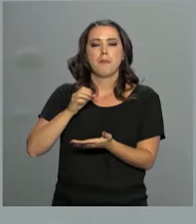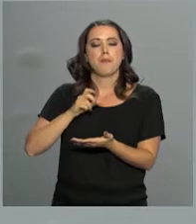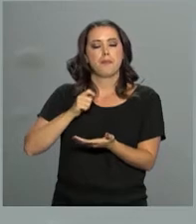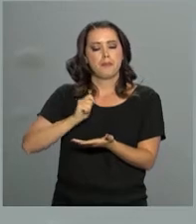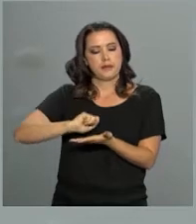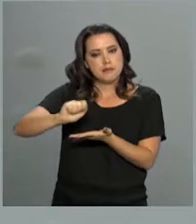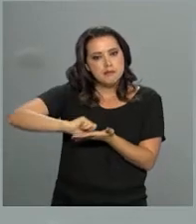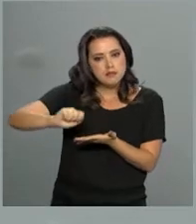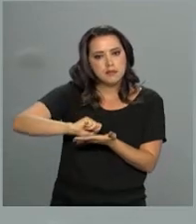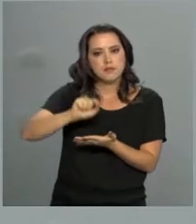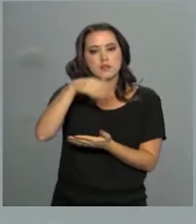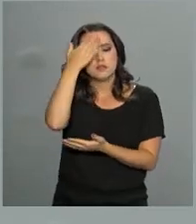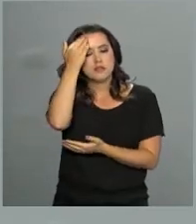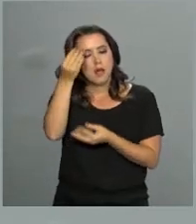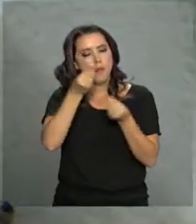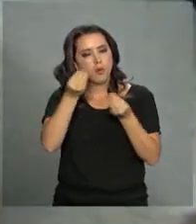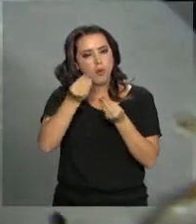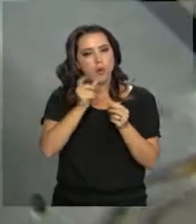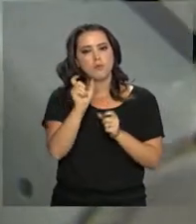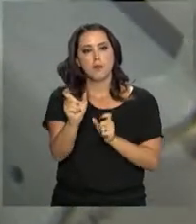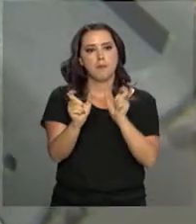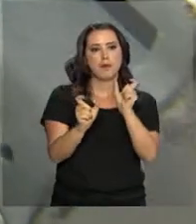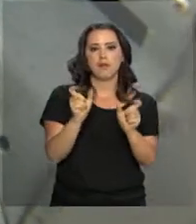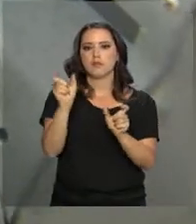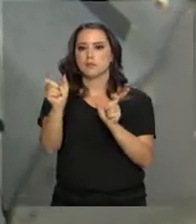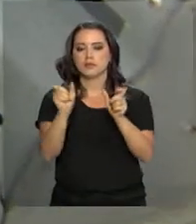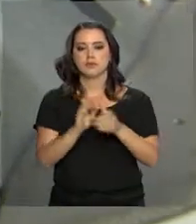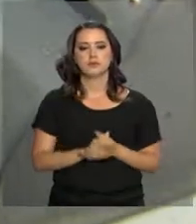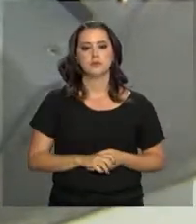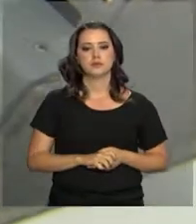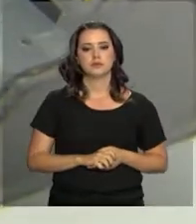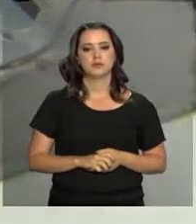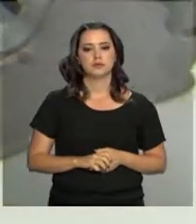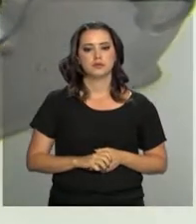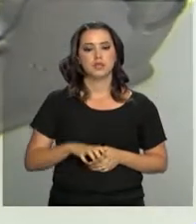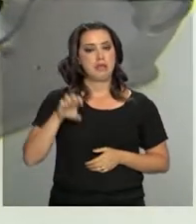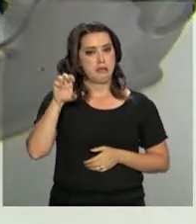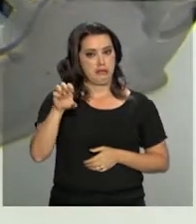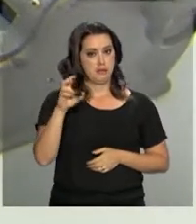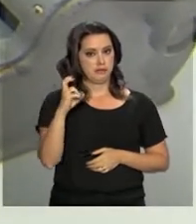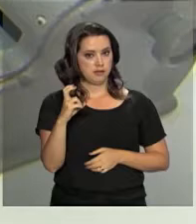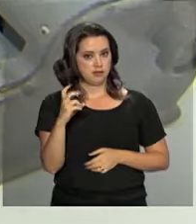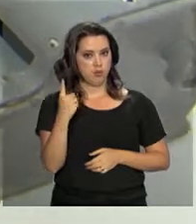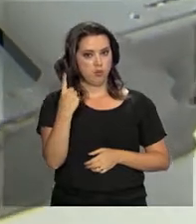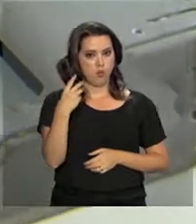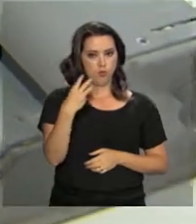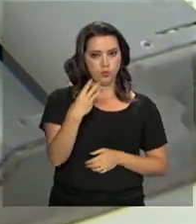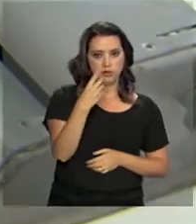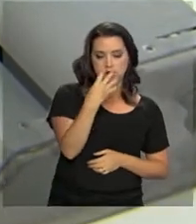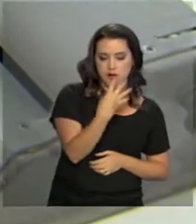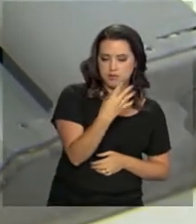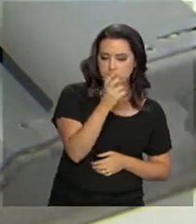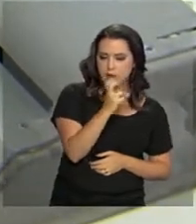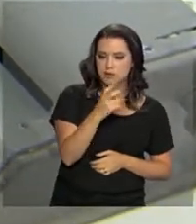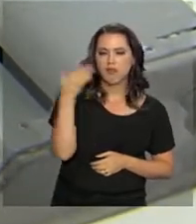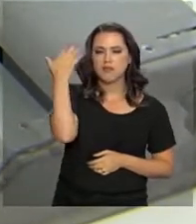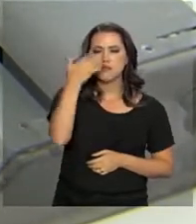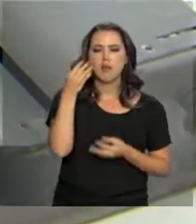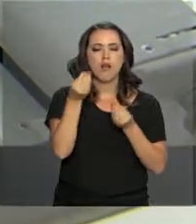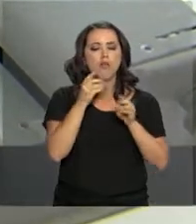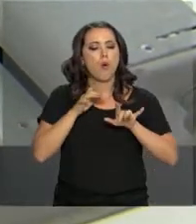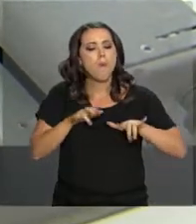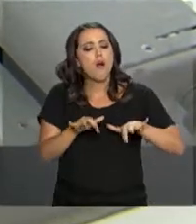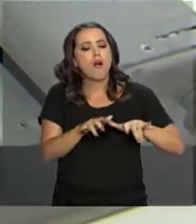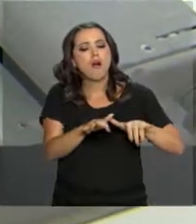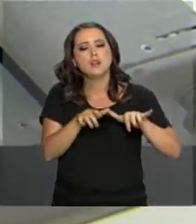caminho para construir cada palavra. Letra E, 5, letra N, 1, 3, 4, 5,